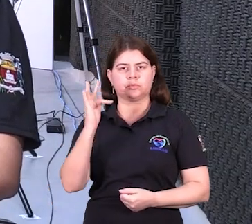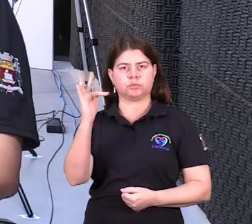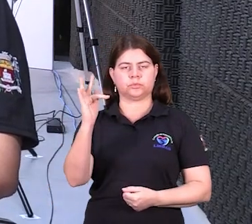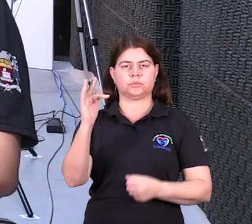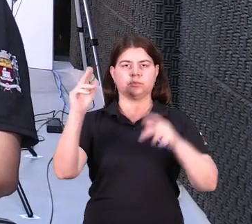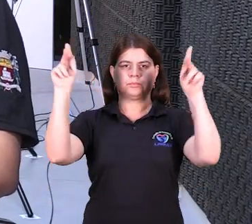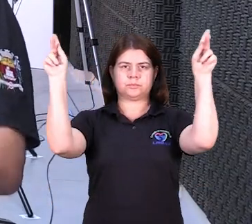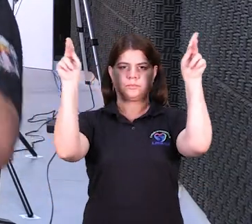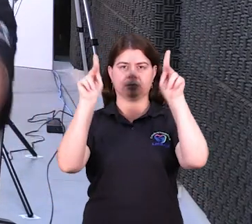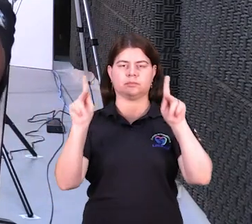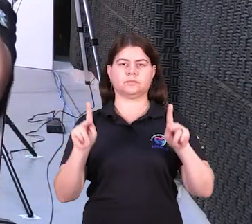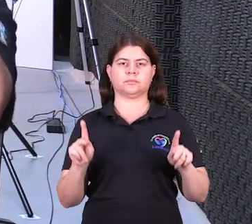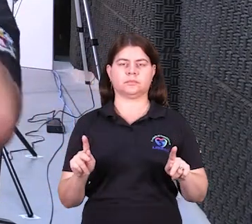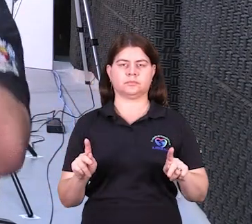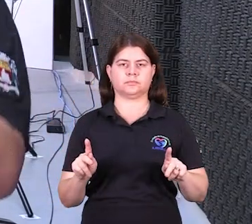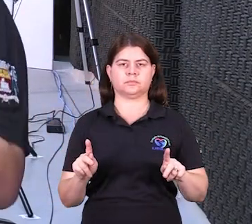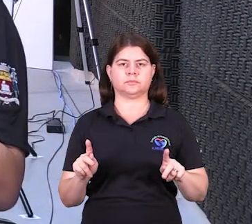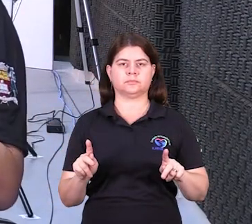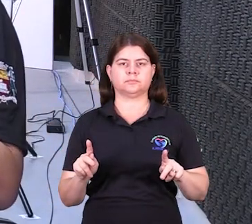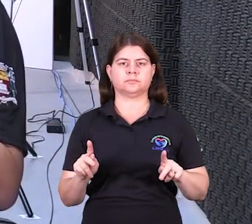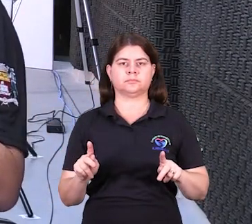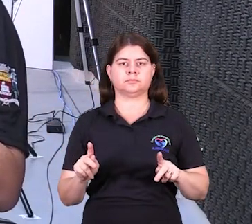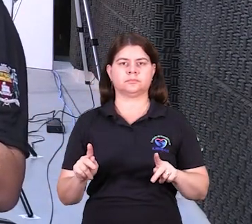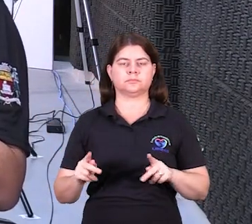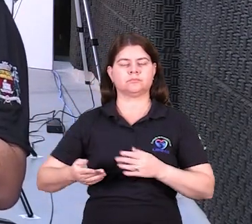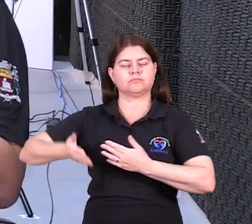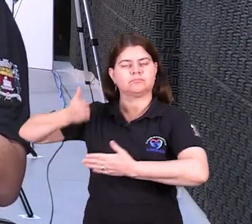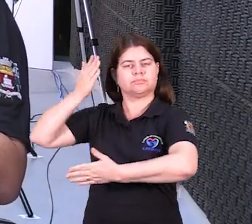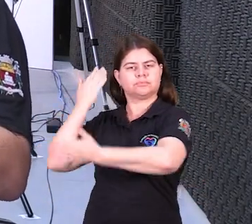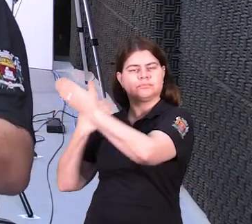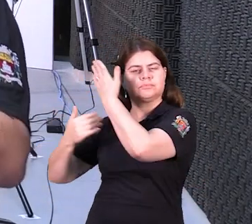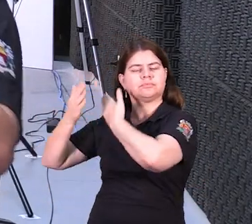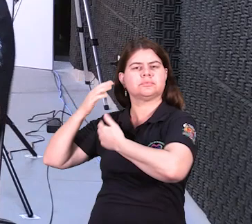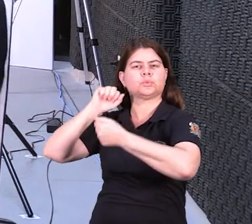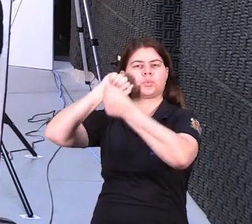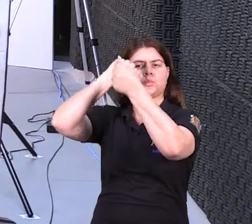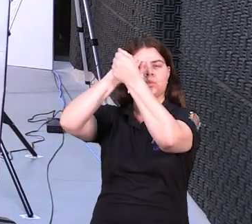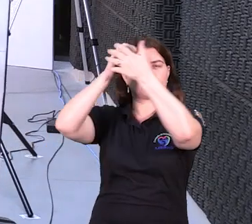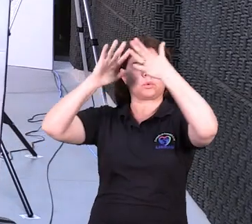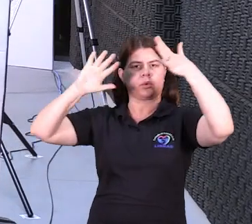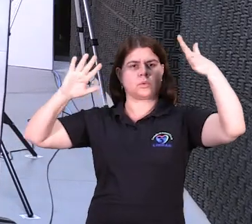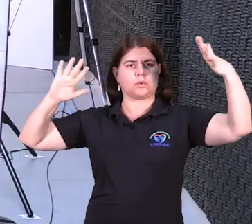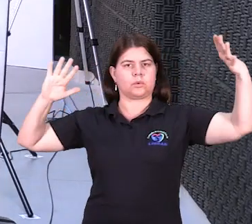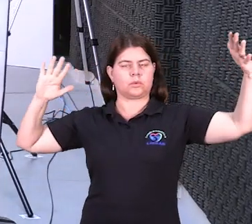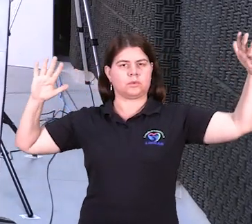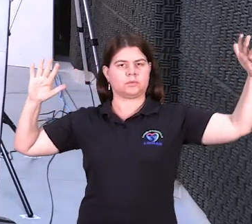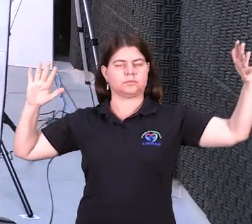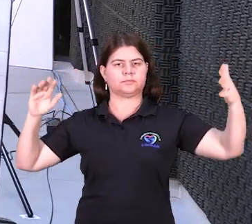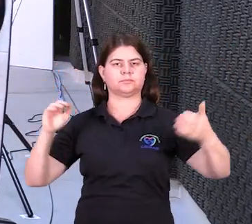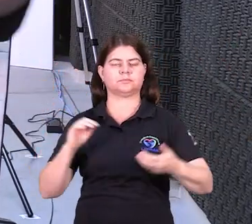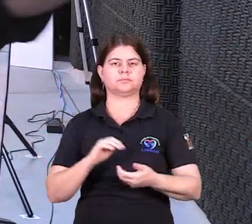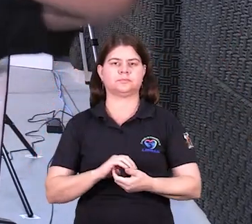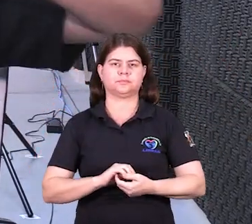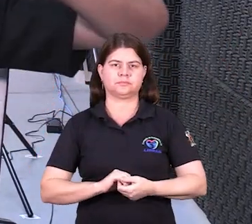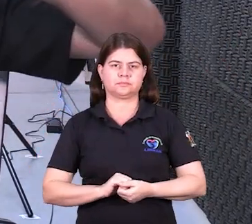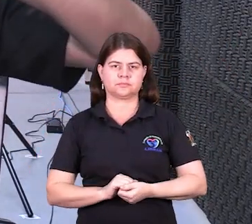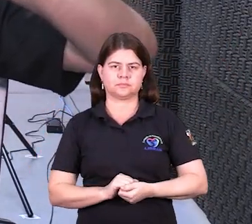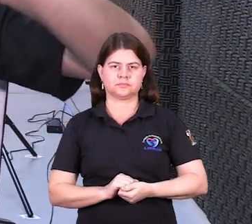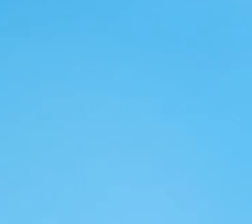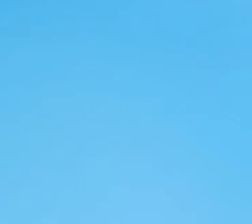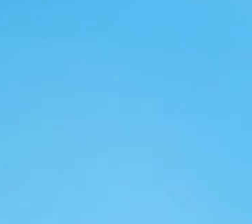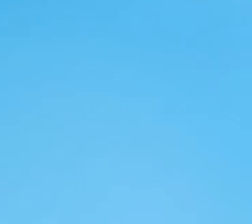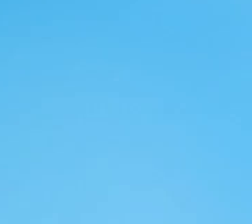No futuro, paz. Então, paz no futuro e glória no passado. No passado,